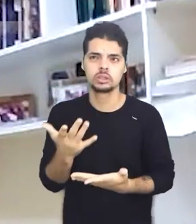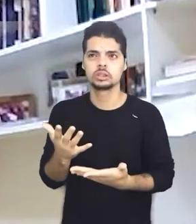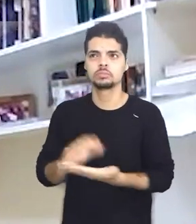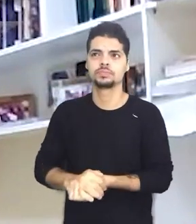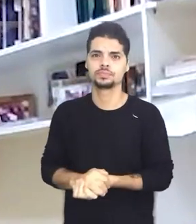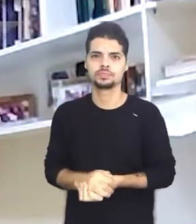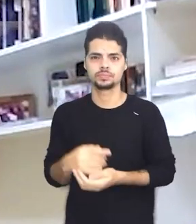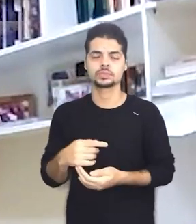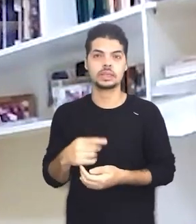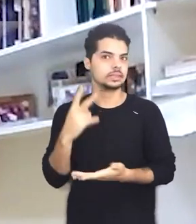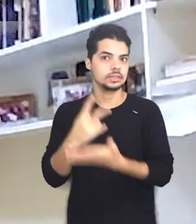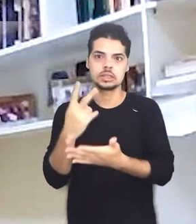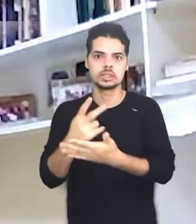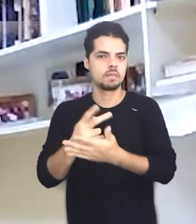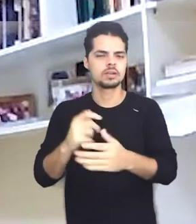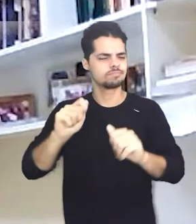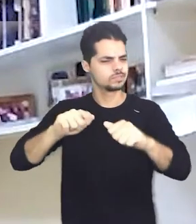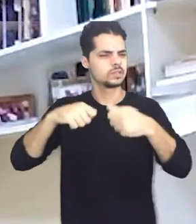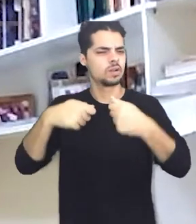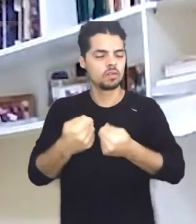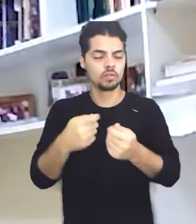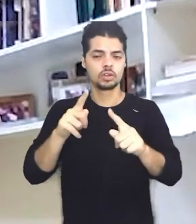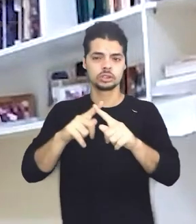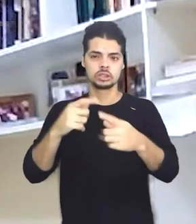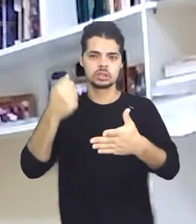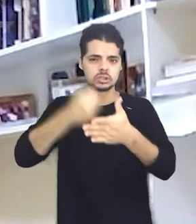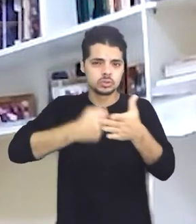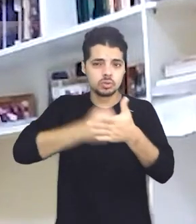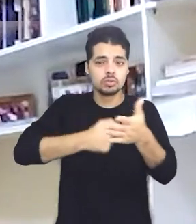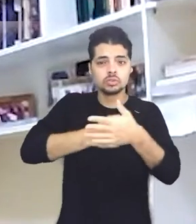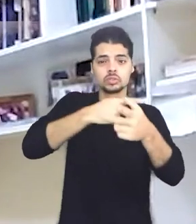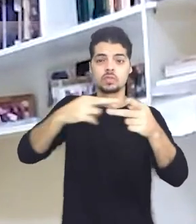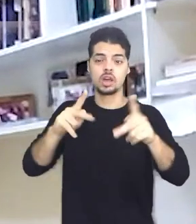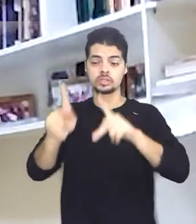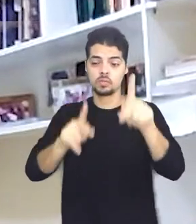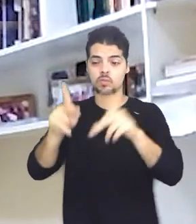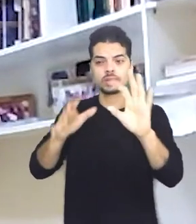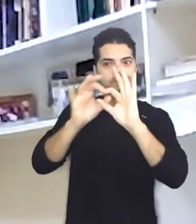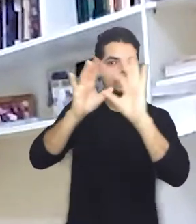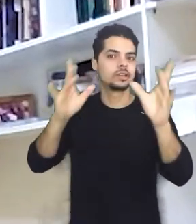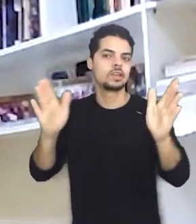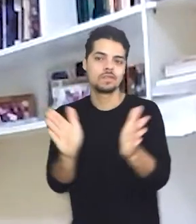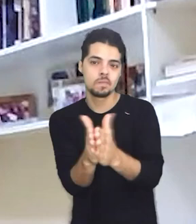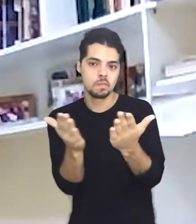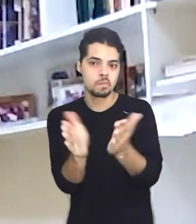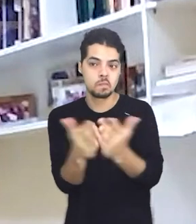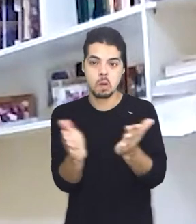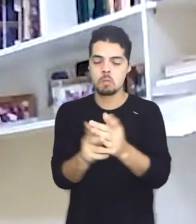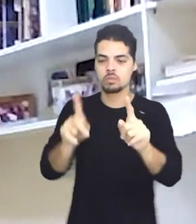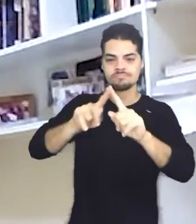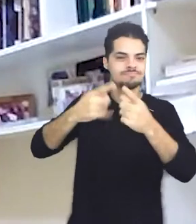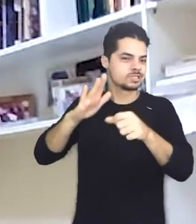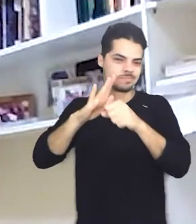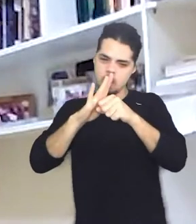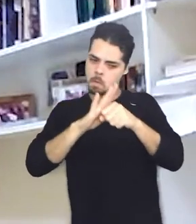1888. E apesar de uma participação ativa nas lutas de independência, a população livre e